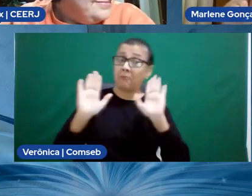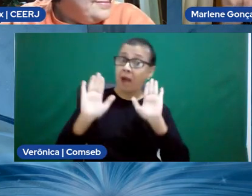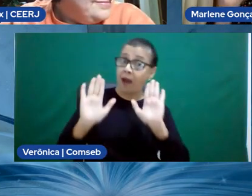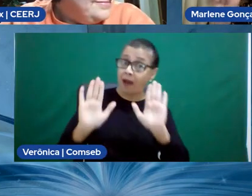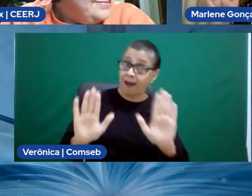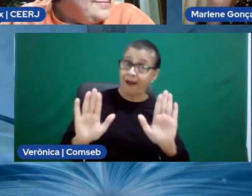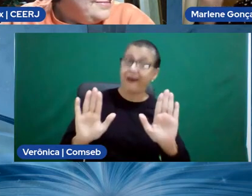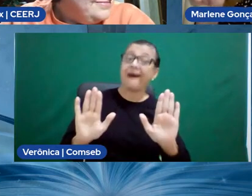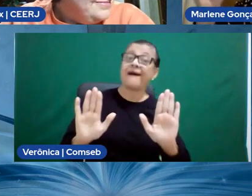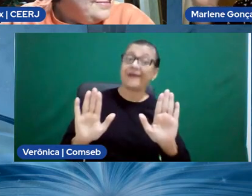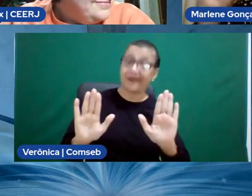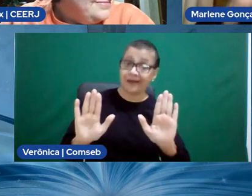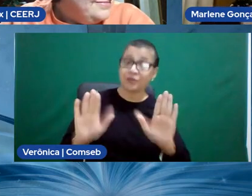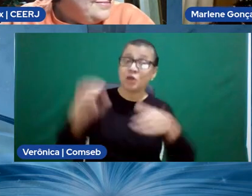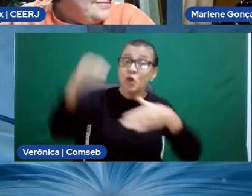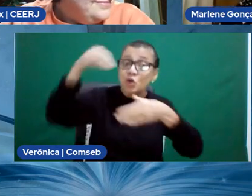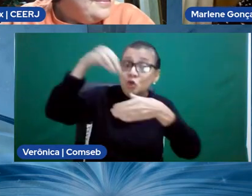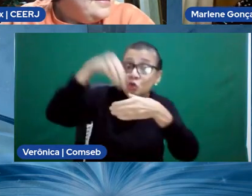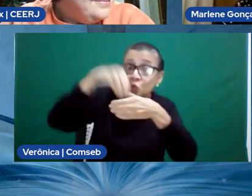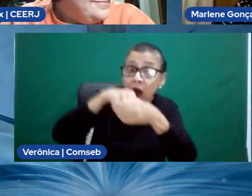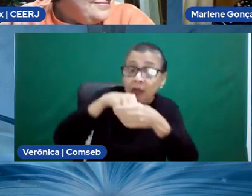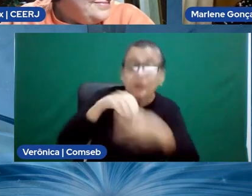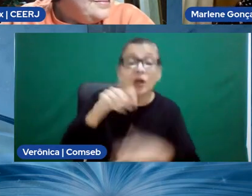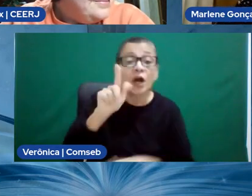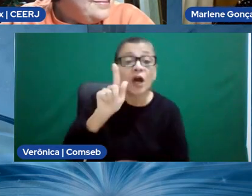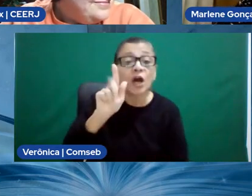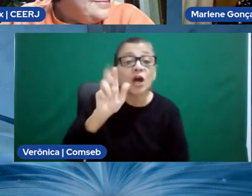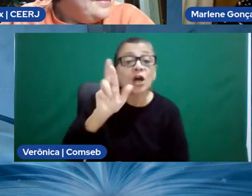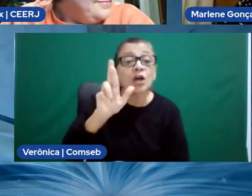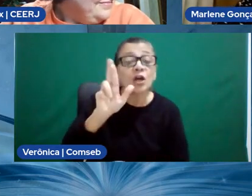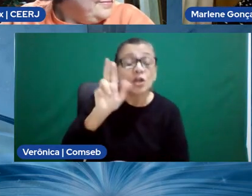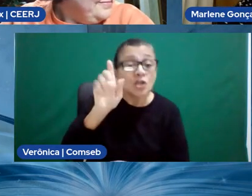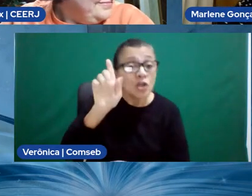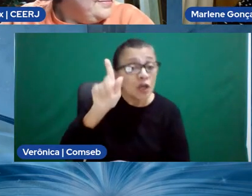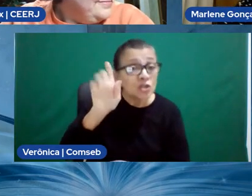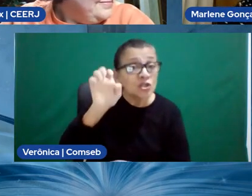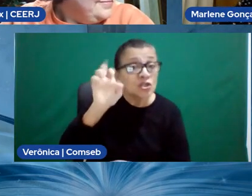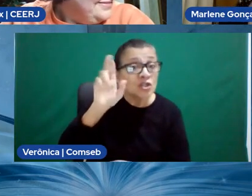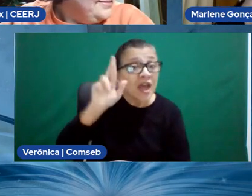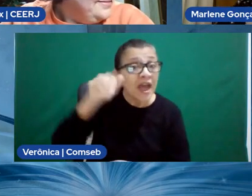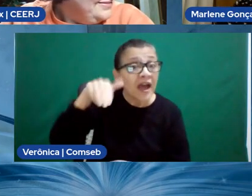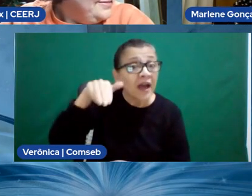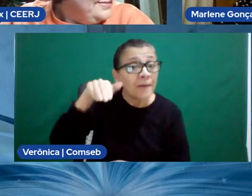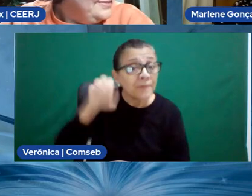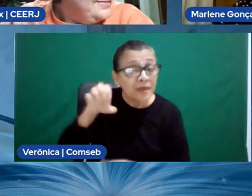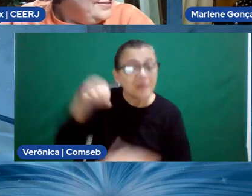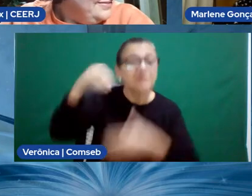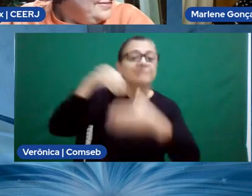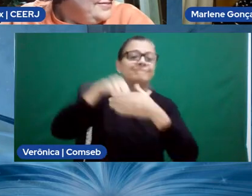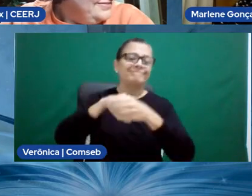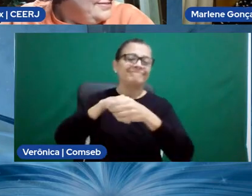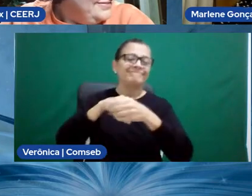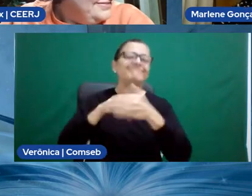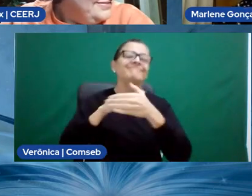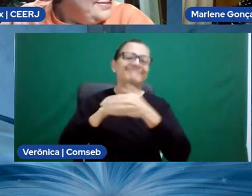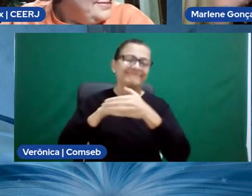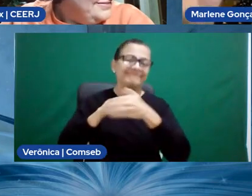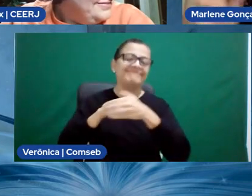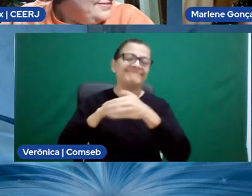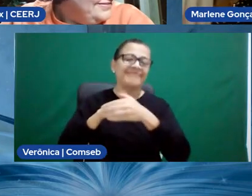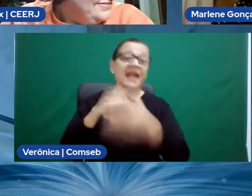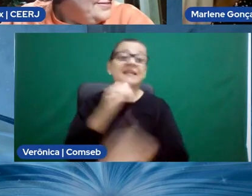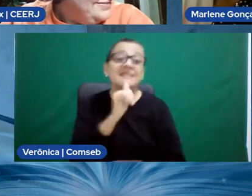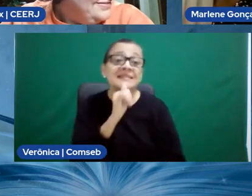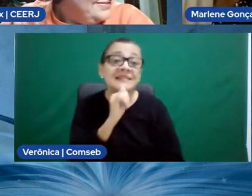germe primitivo já existia em estado latente. Muito importante isso. E aí ele vai dar um exemplo, eles dão um exemplo.